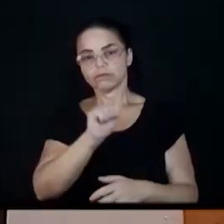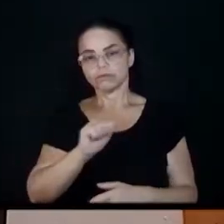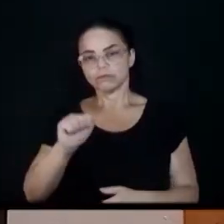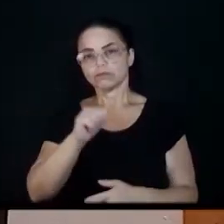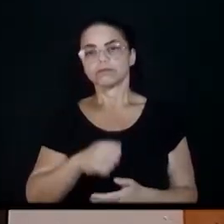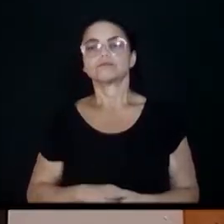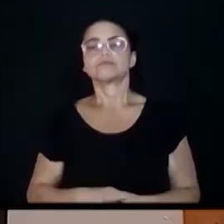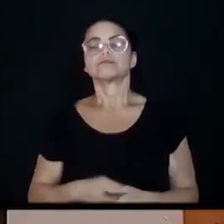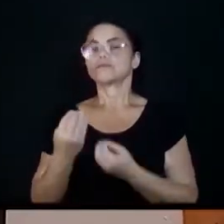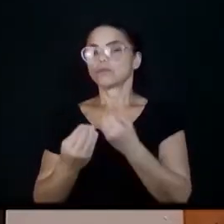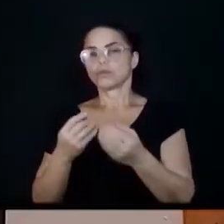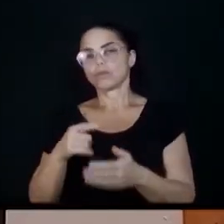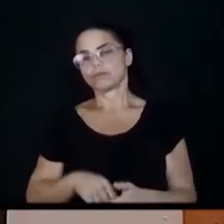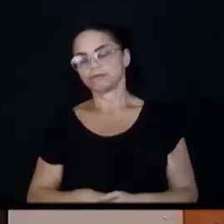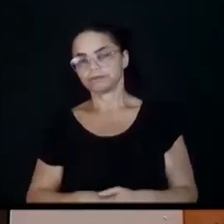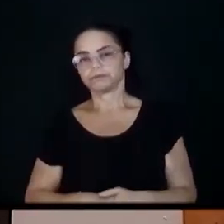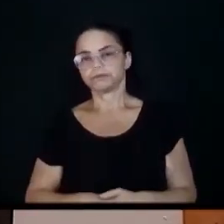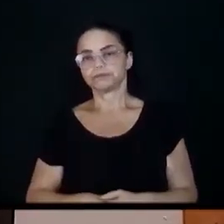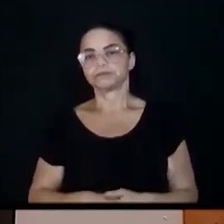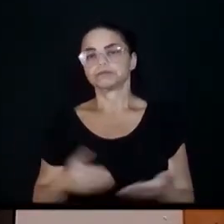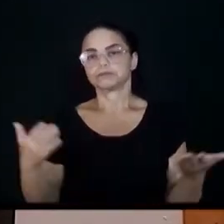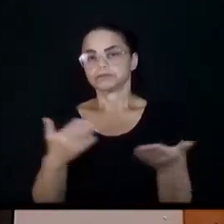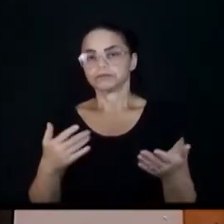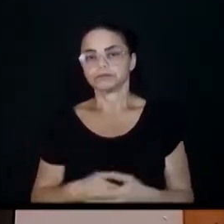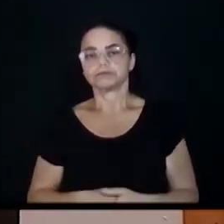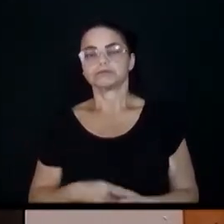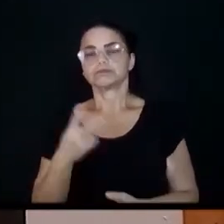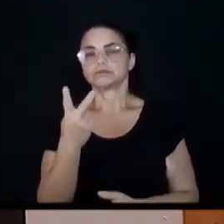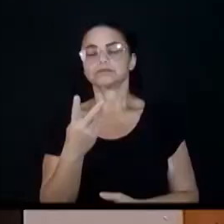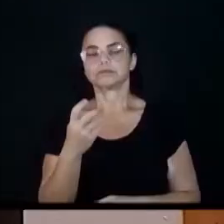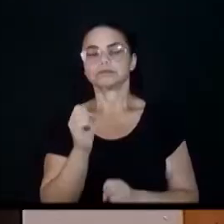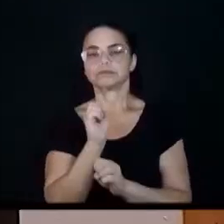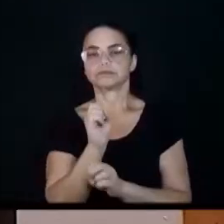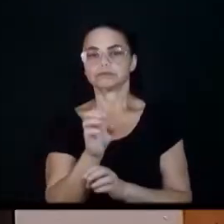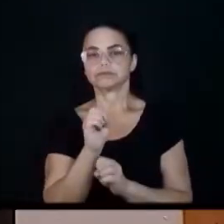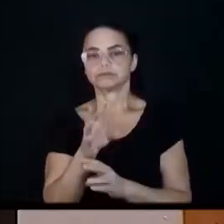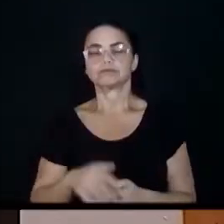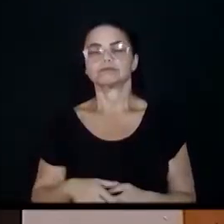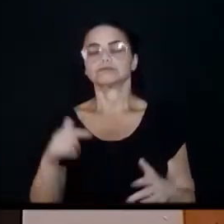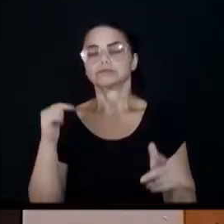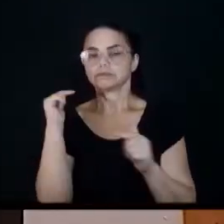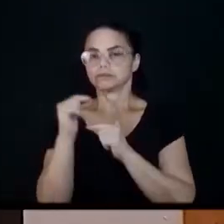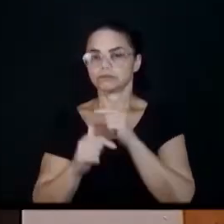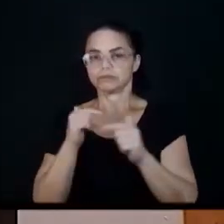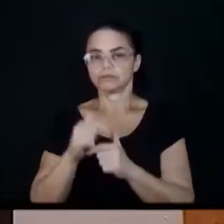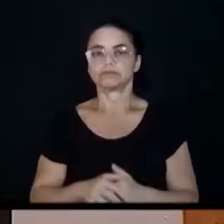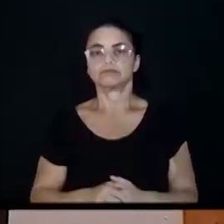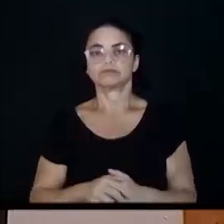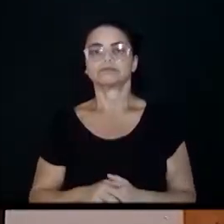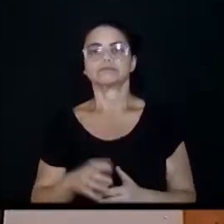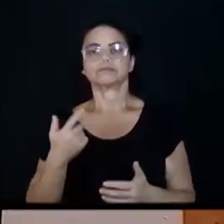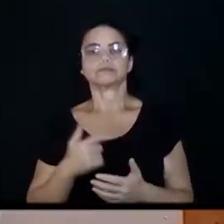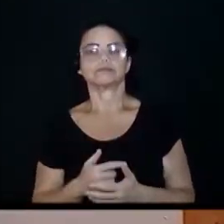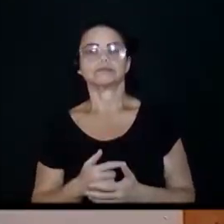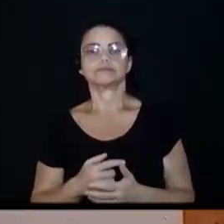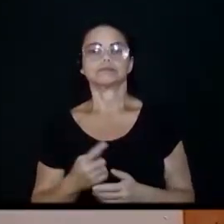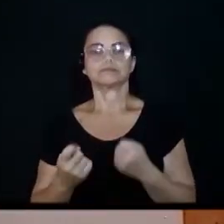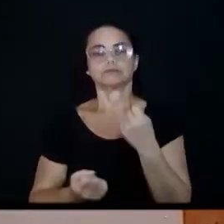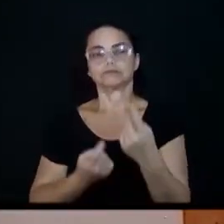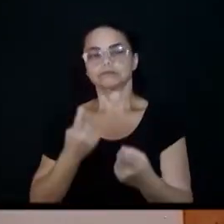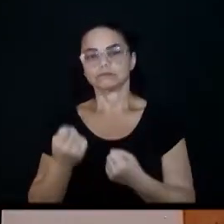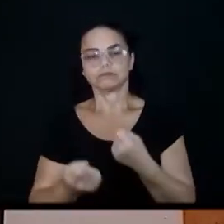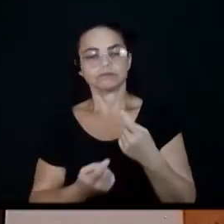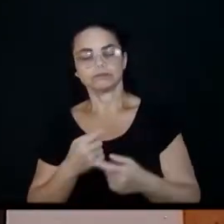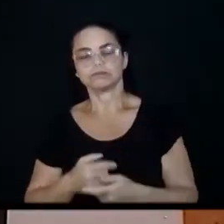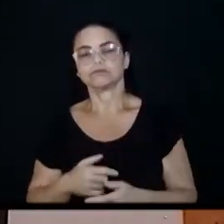nós temos 2 educadoras, que elas trabalham concomitantes ou nos momentos onde as crianças não estão